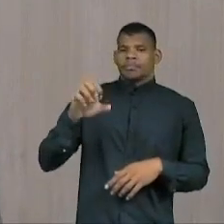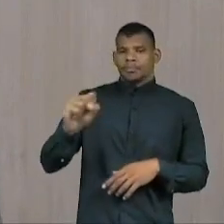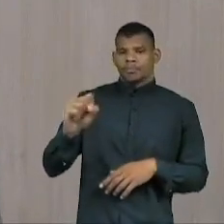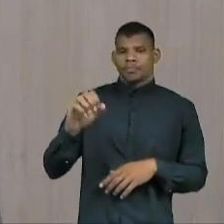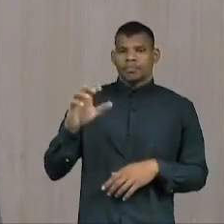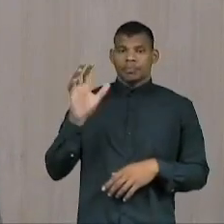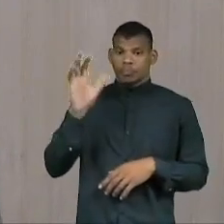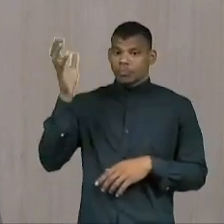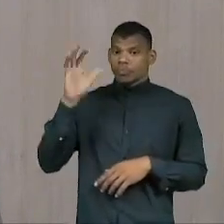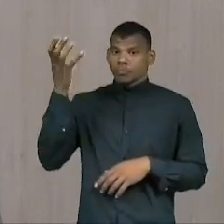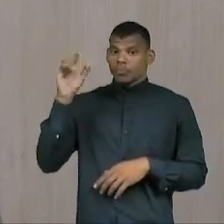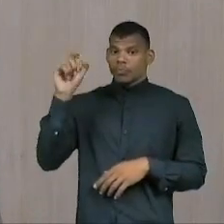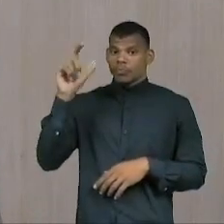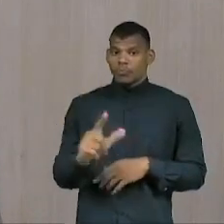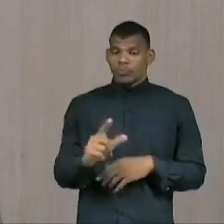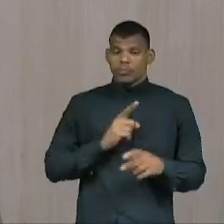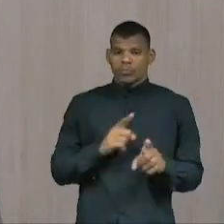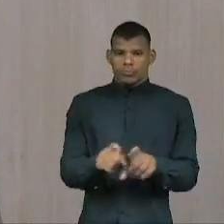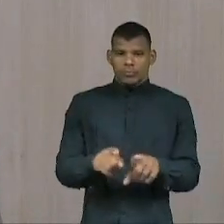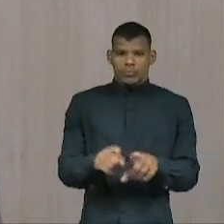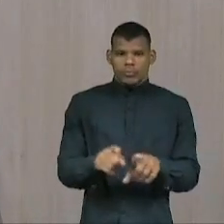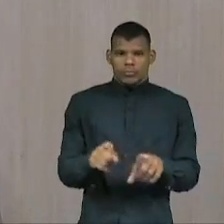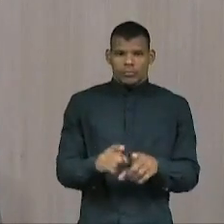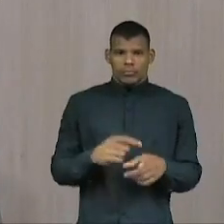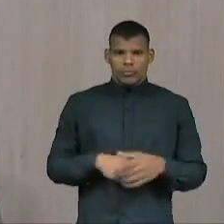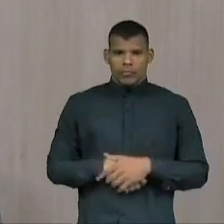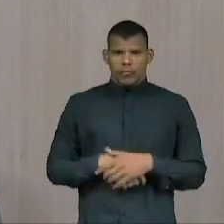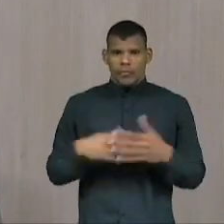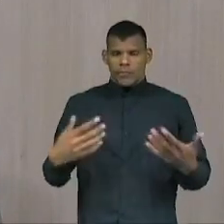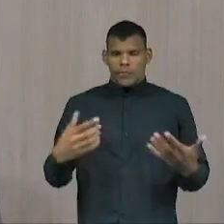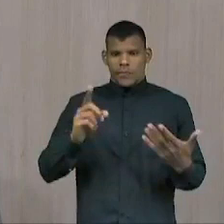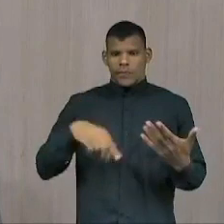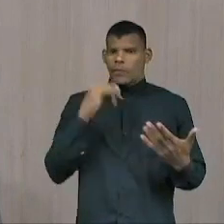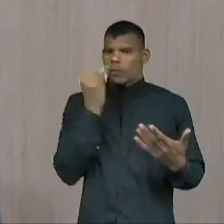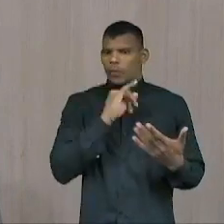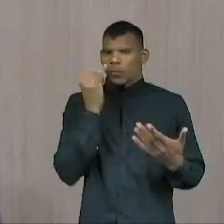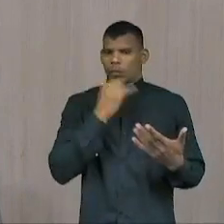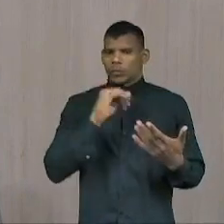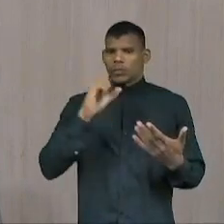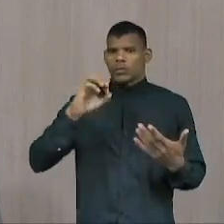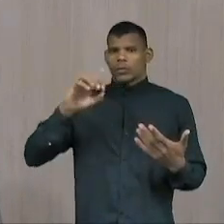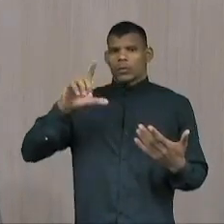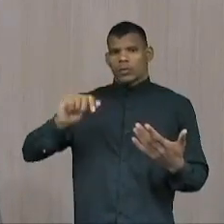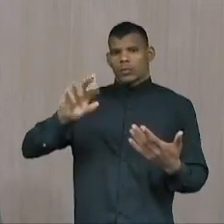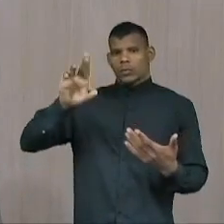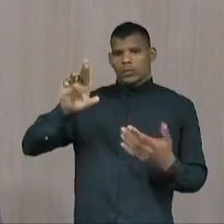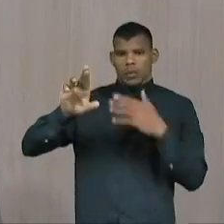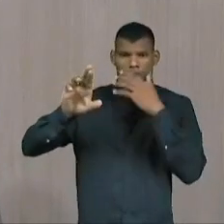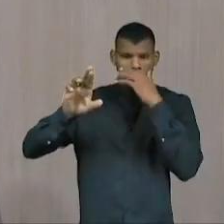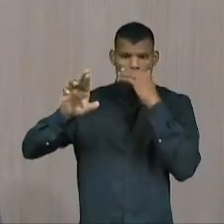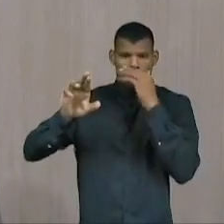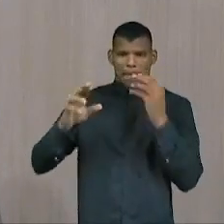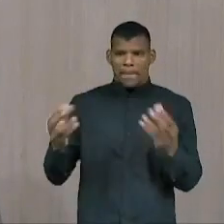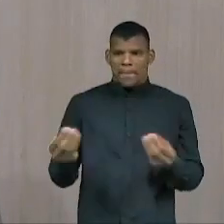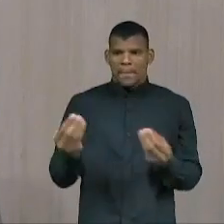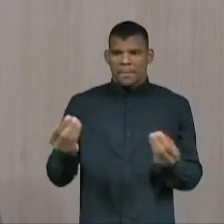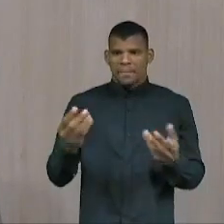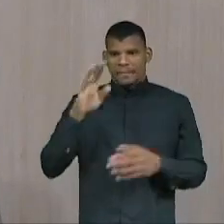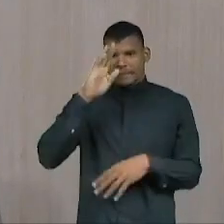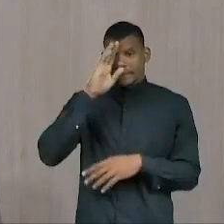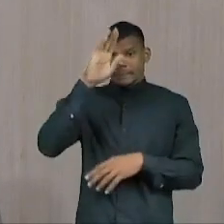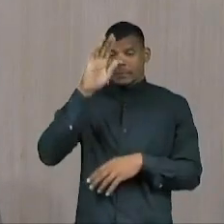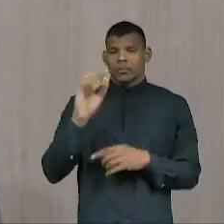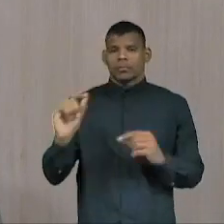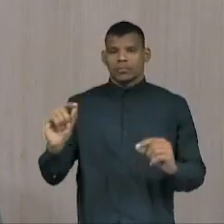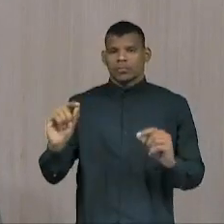nosso sol e o Estado do Ceará hoje é Pioneiro e energia solar ou seja através principalmente da